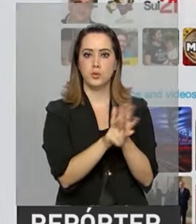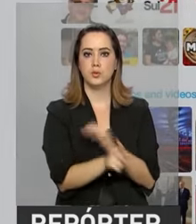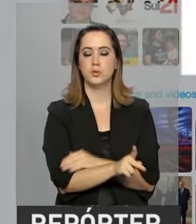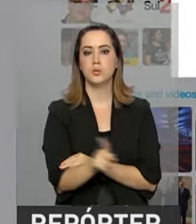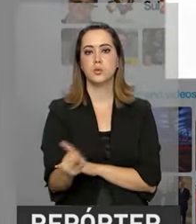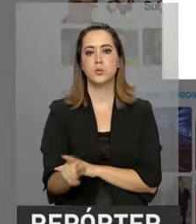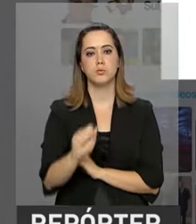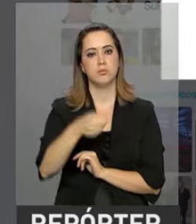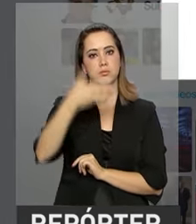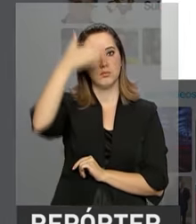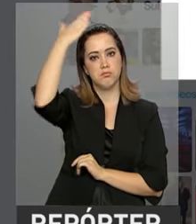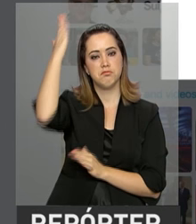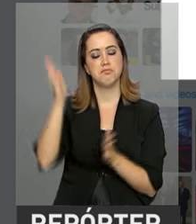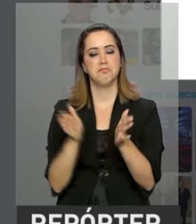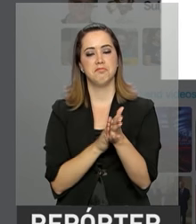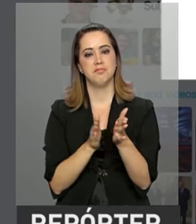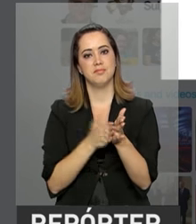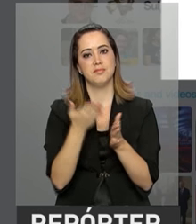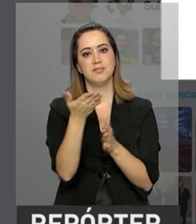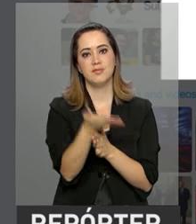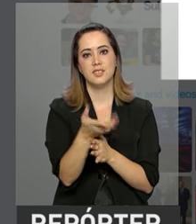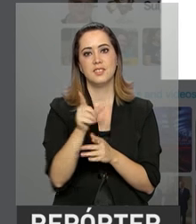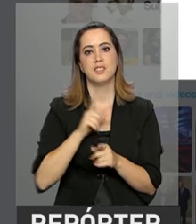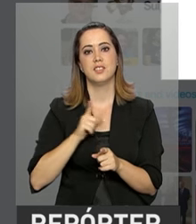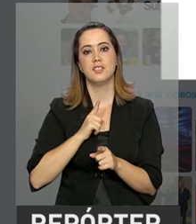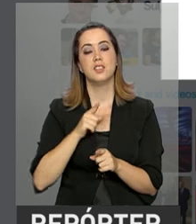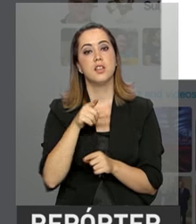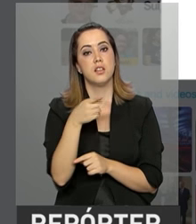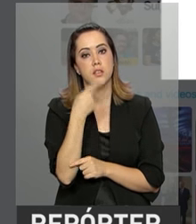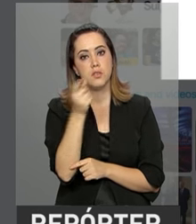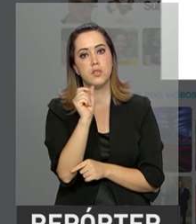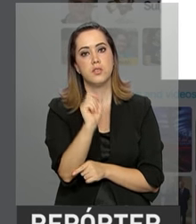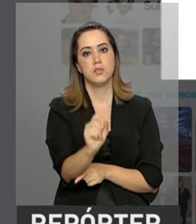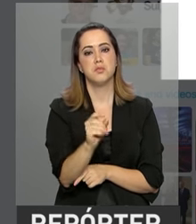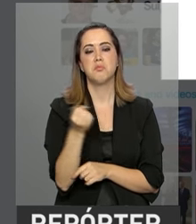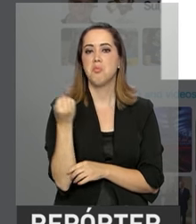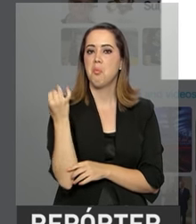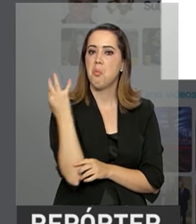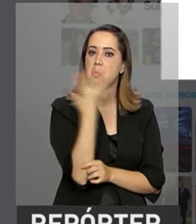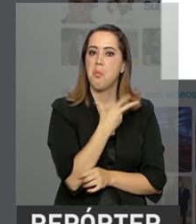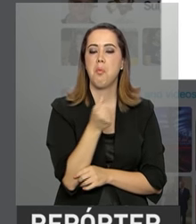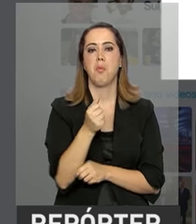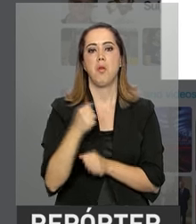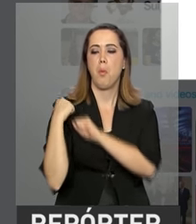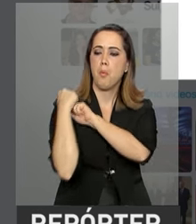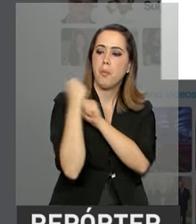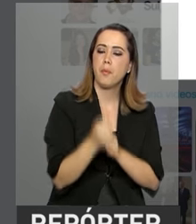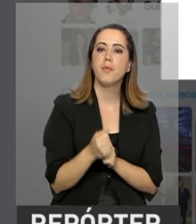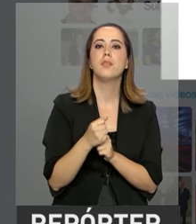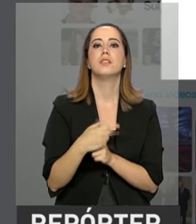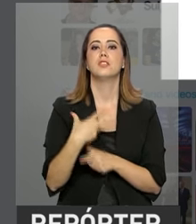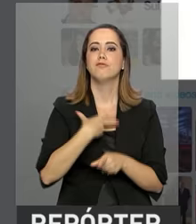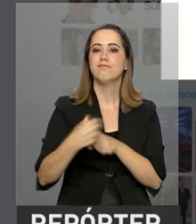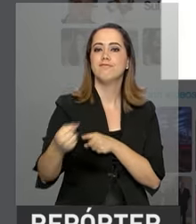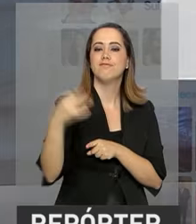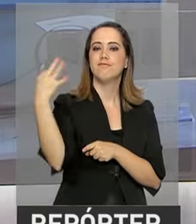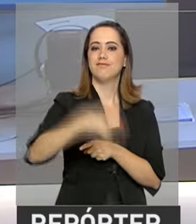em exercício, Michel Temer, parabenizou Mayra. Segundo ele, foi uma bela luta e uma conquista merecida.